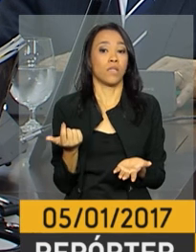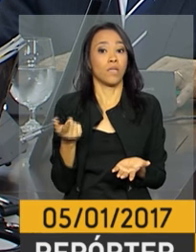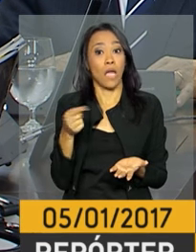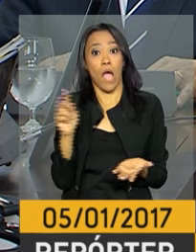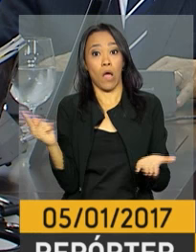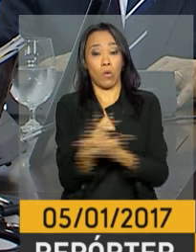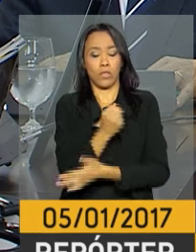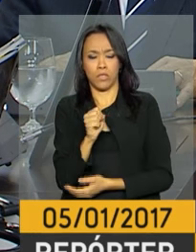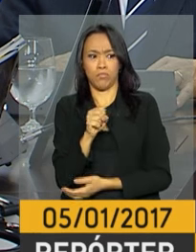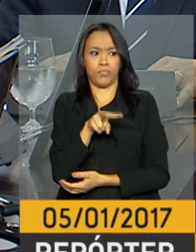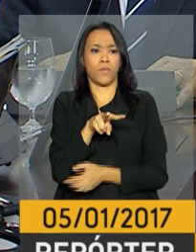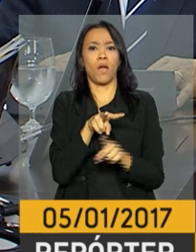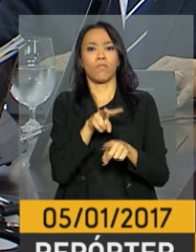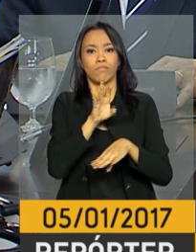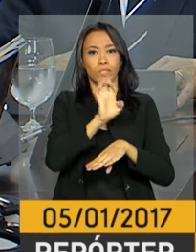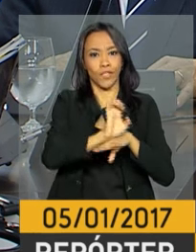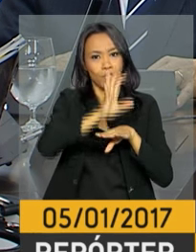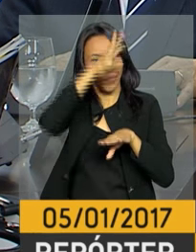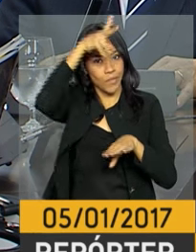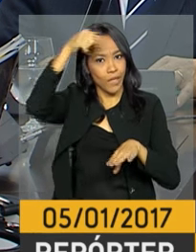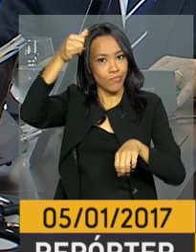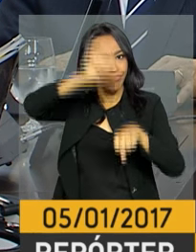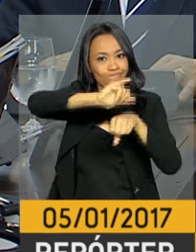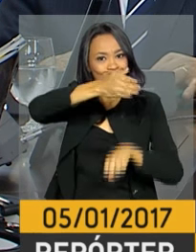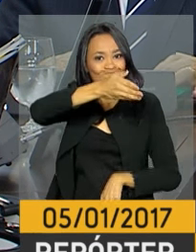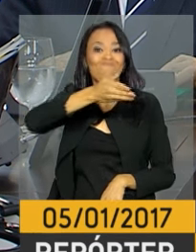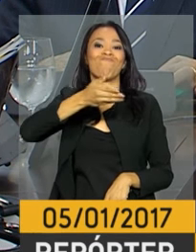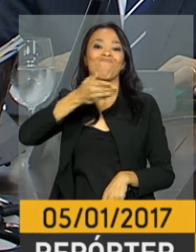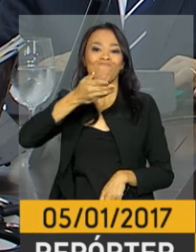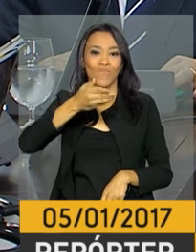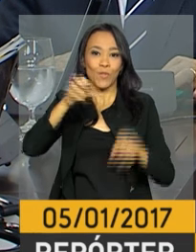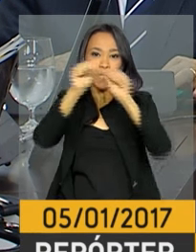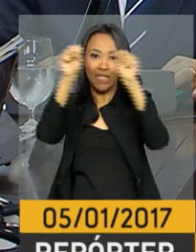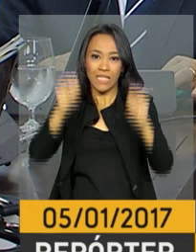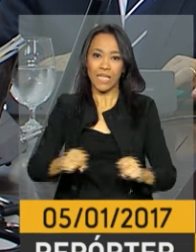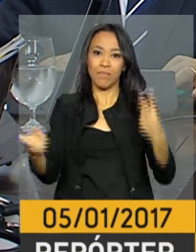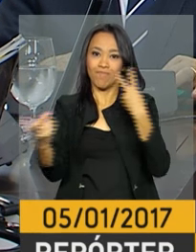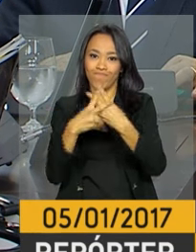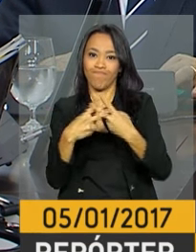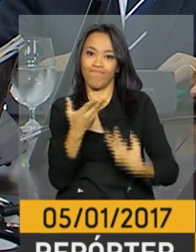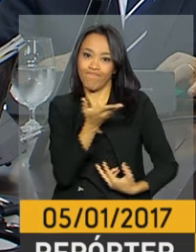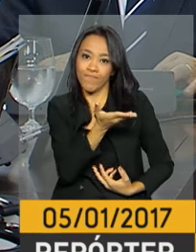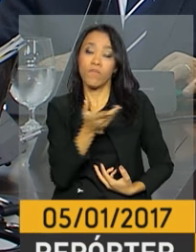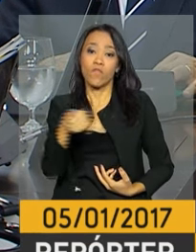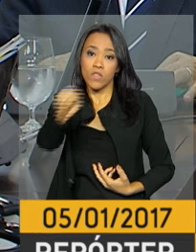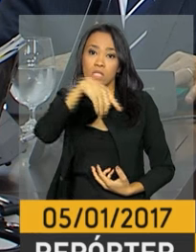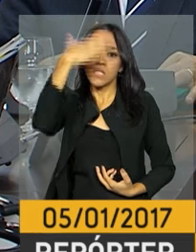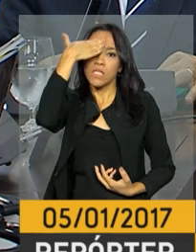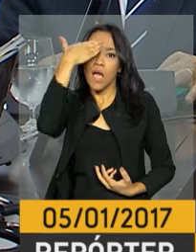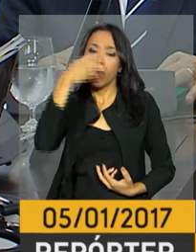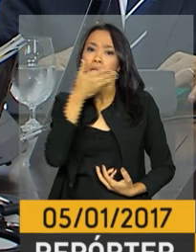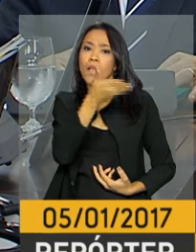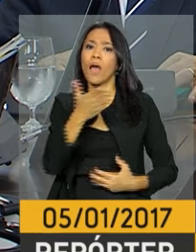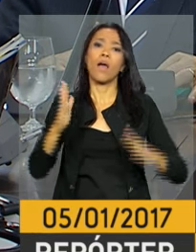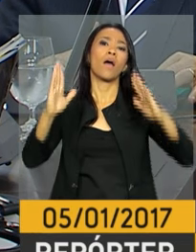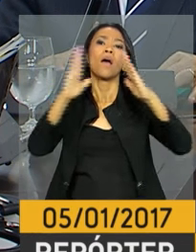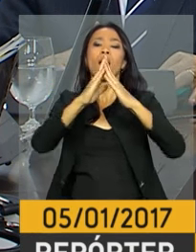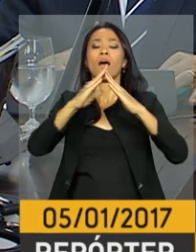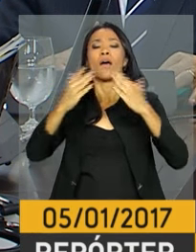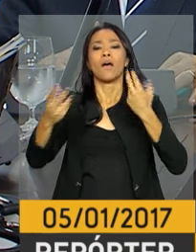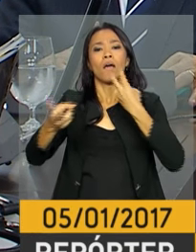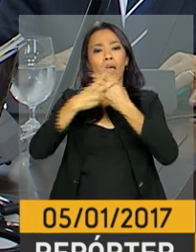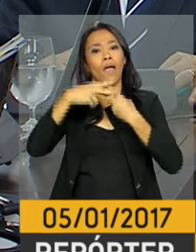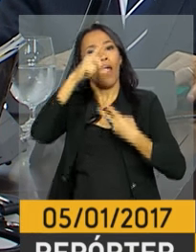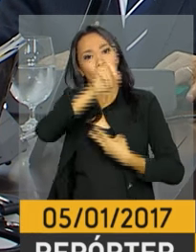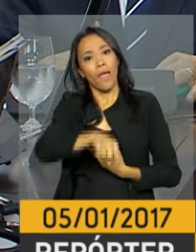manaus com a questão do sistema é penitenciário vocês sabem que lá em manaus o presídio era terceirizado é